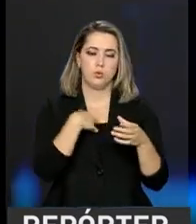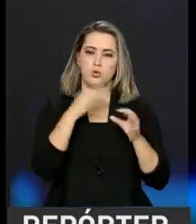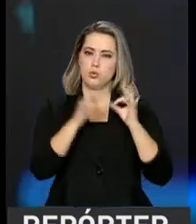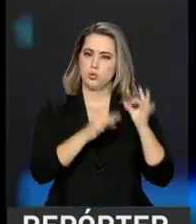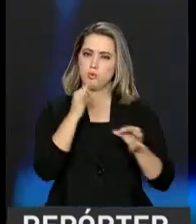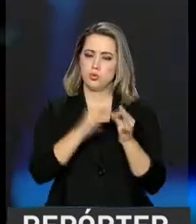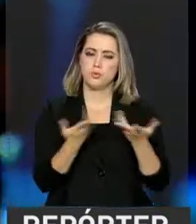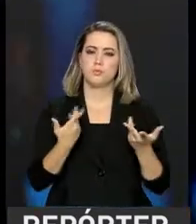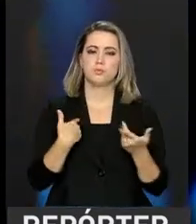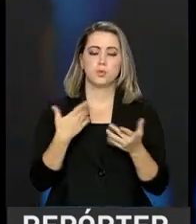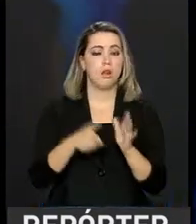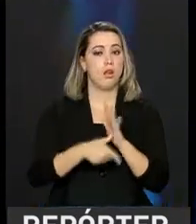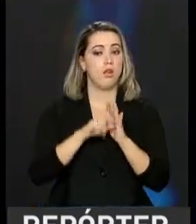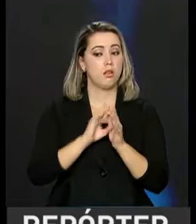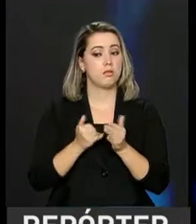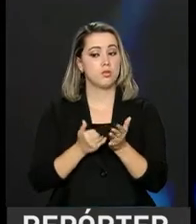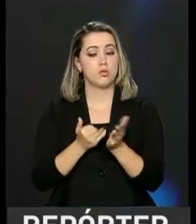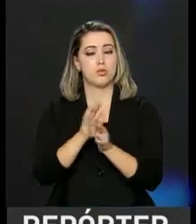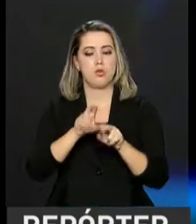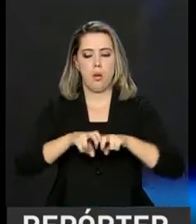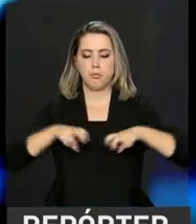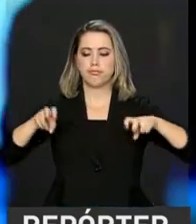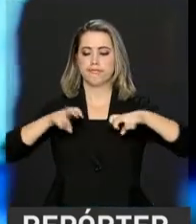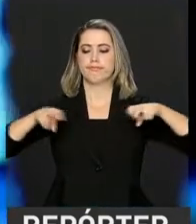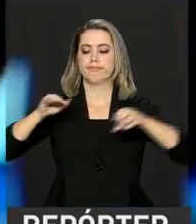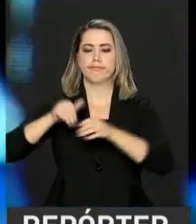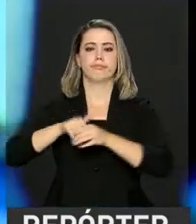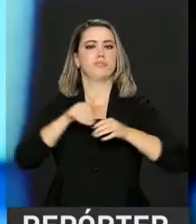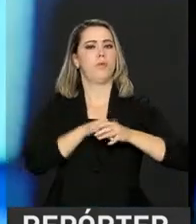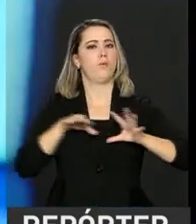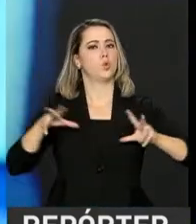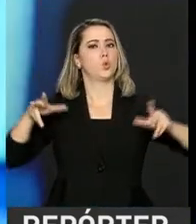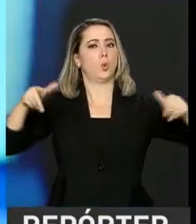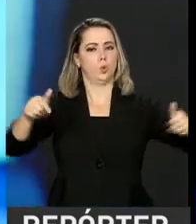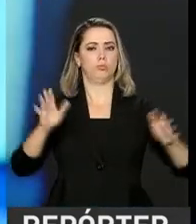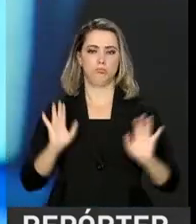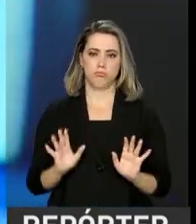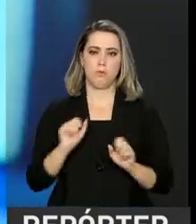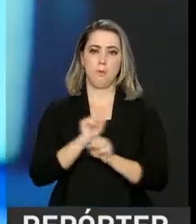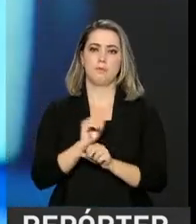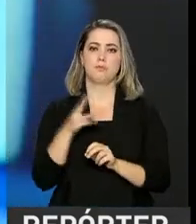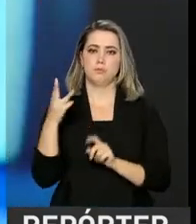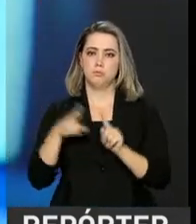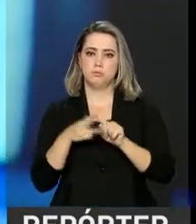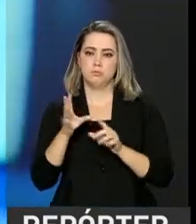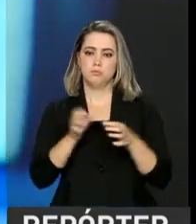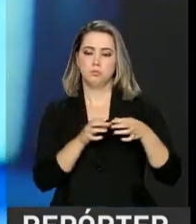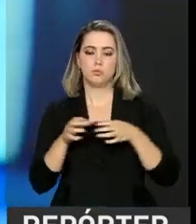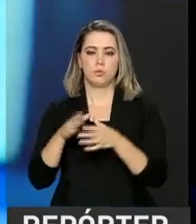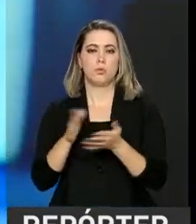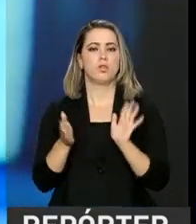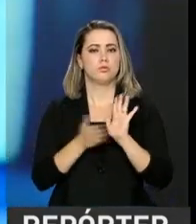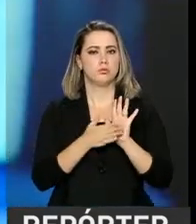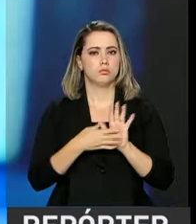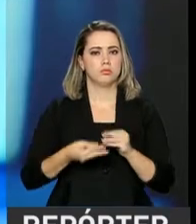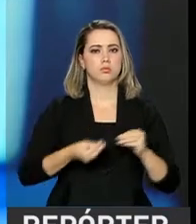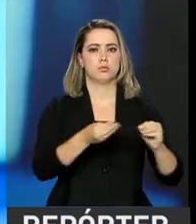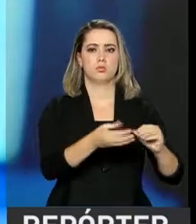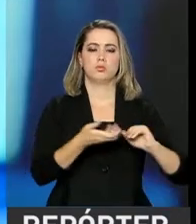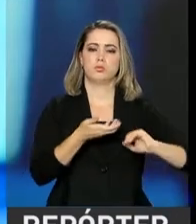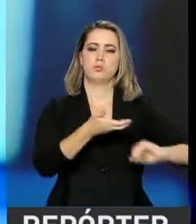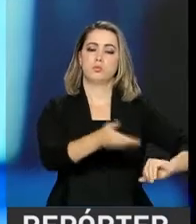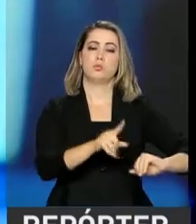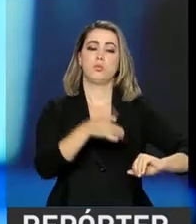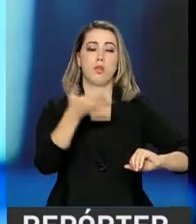de seguir para o plenário da casa essa proposta foi encaminhada pelo governo federal ao congresso nacional